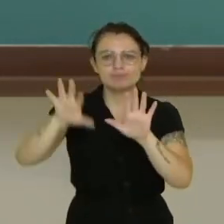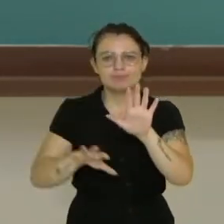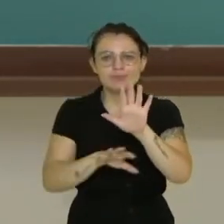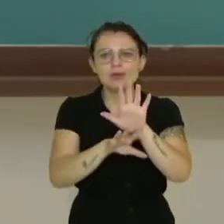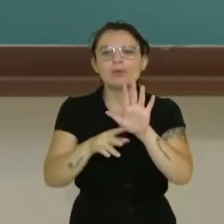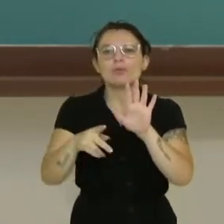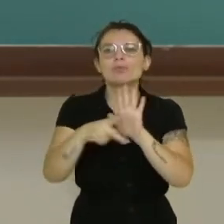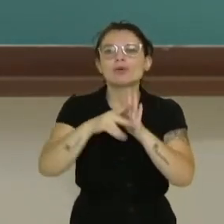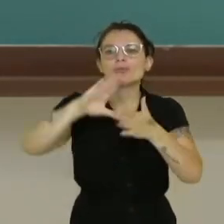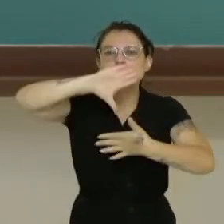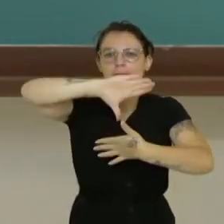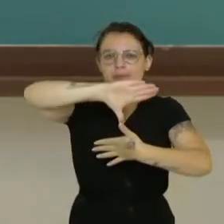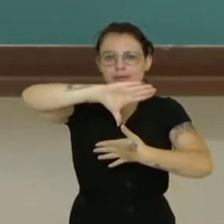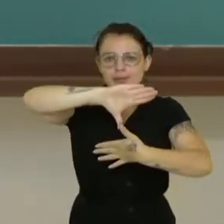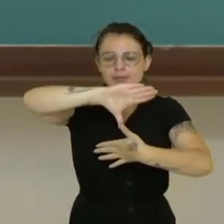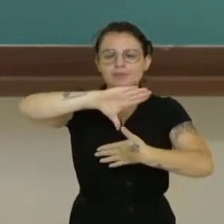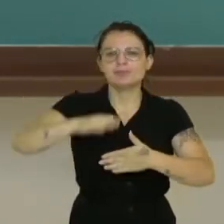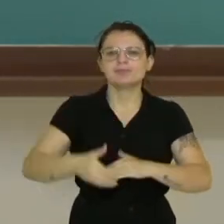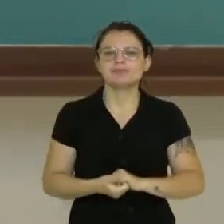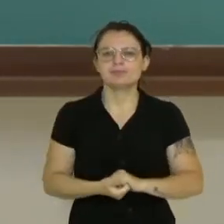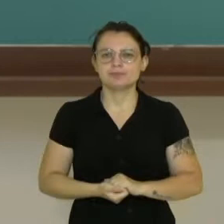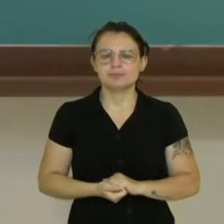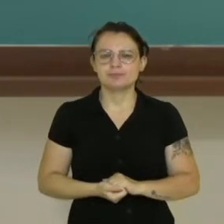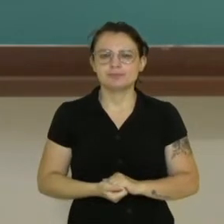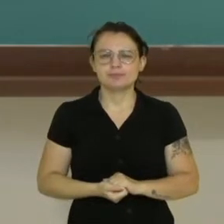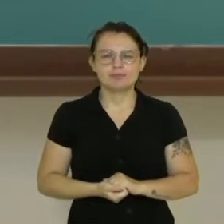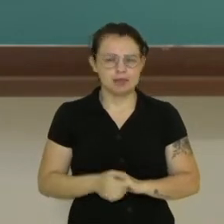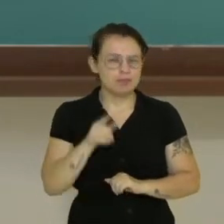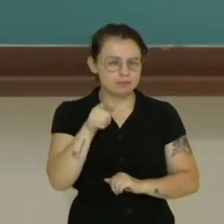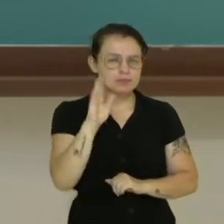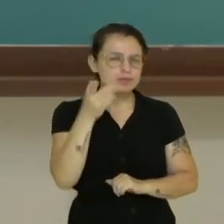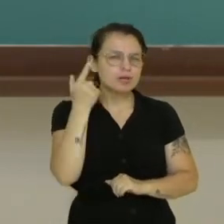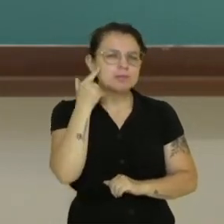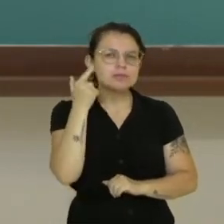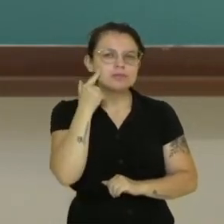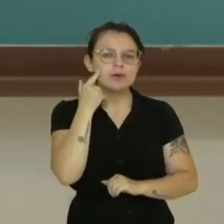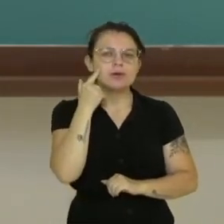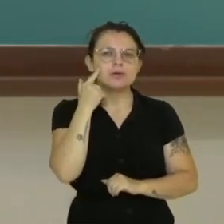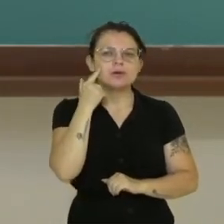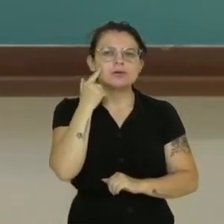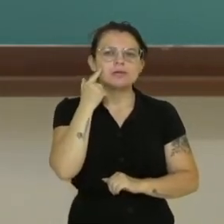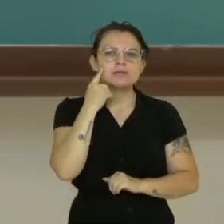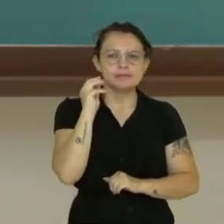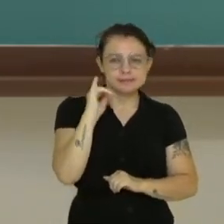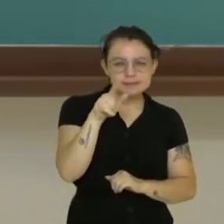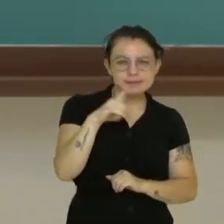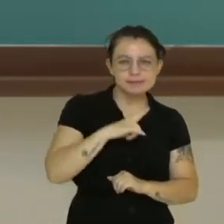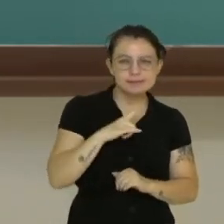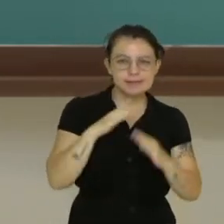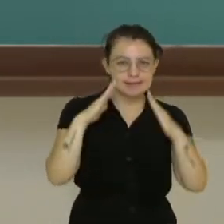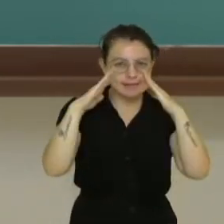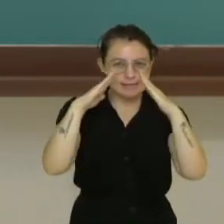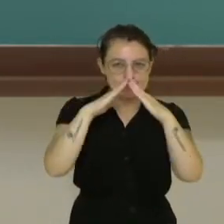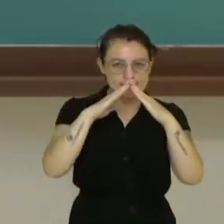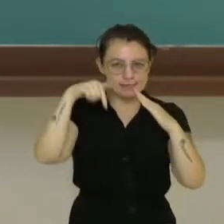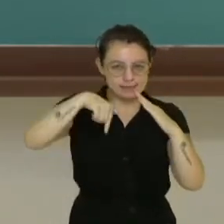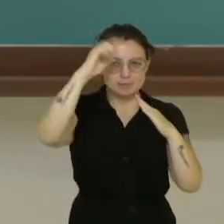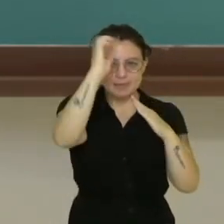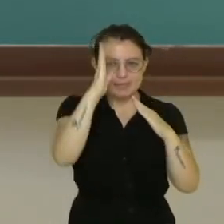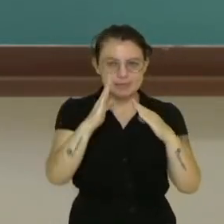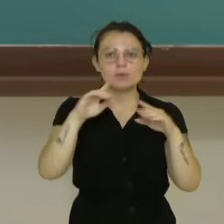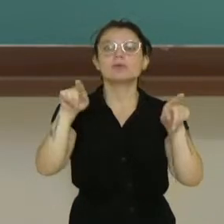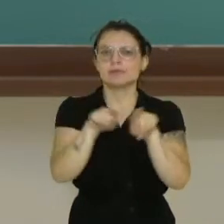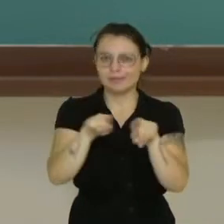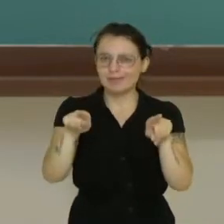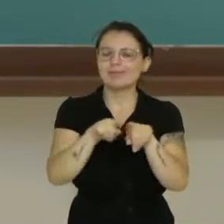continente americano. Já parou para pensar que se você mora no Brasil, você é americano também? Pois é,